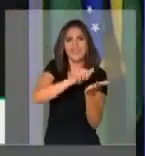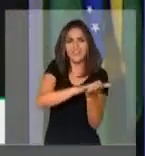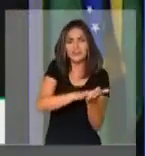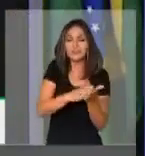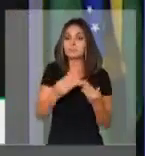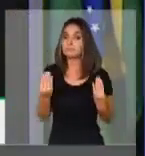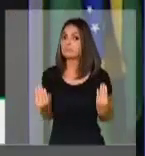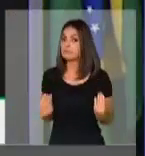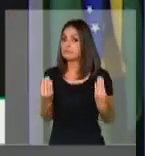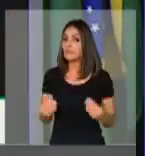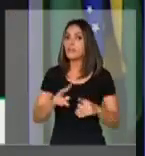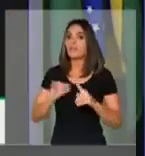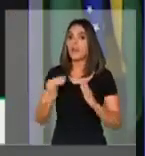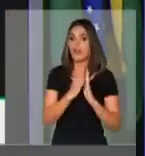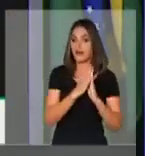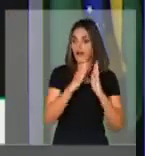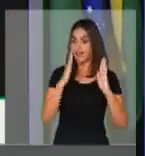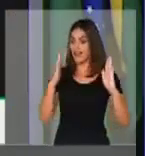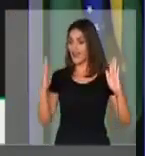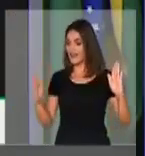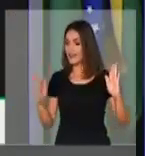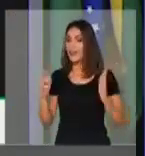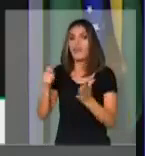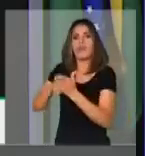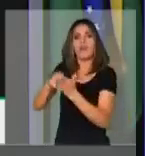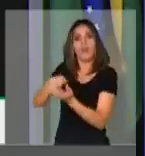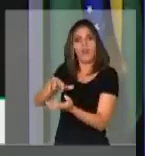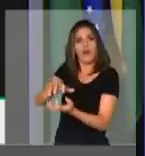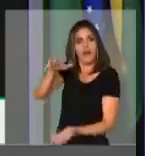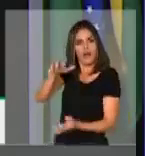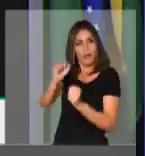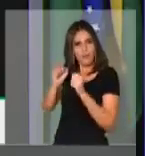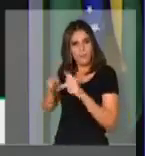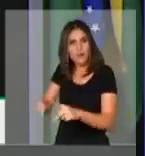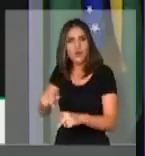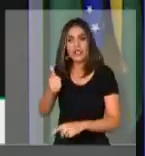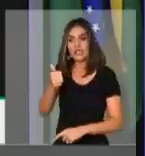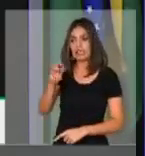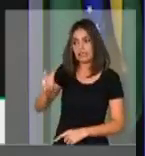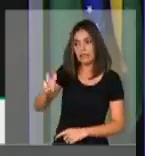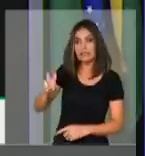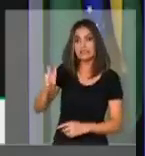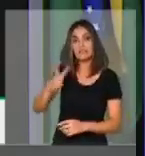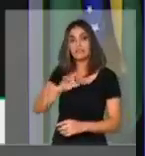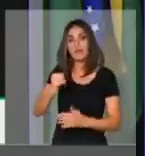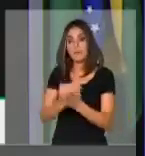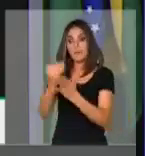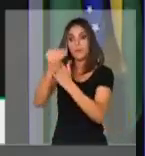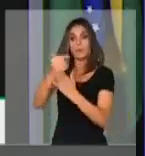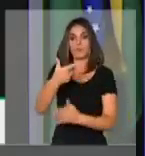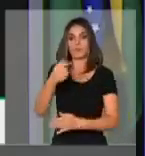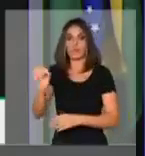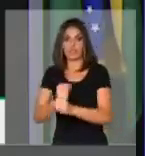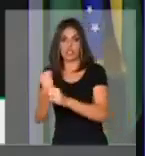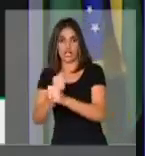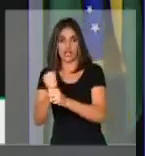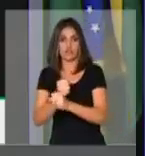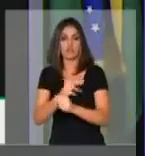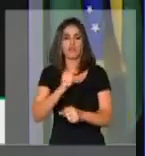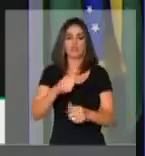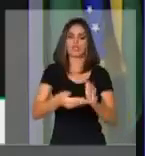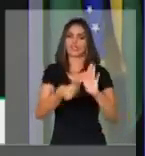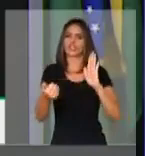Estima-se que a elevação do período de carência exigido para a aposentadoria dos trabalhadores rurais de 15 para 20 anos vai excluir da Previdência